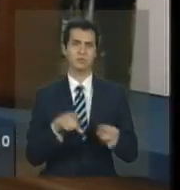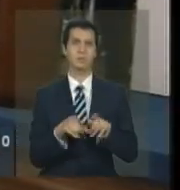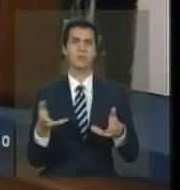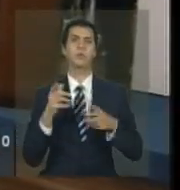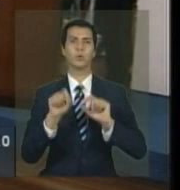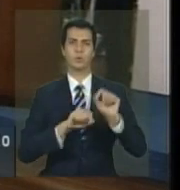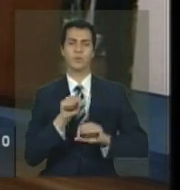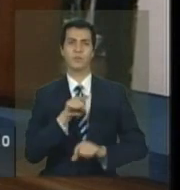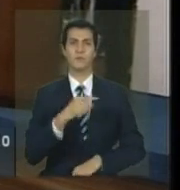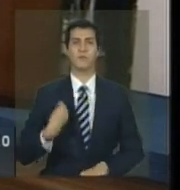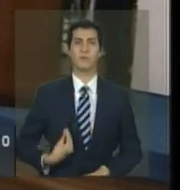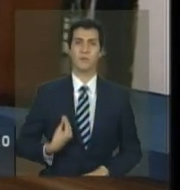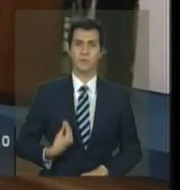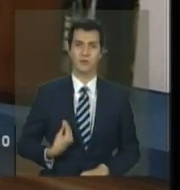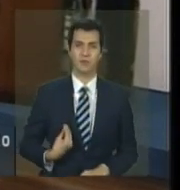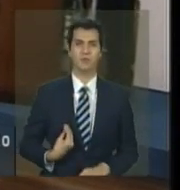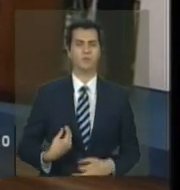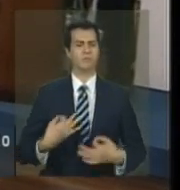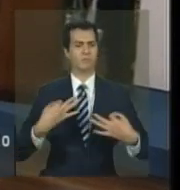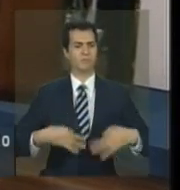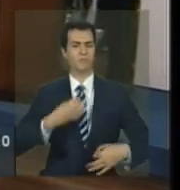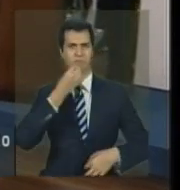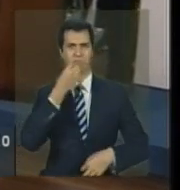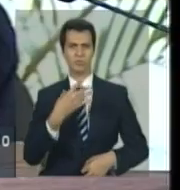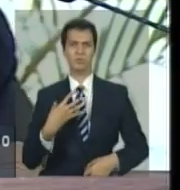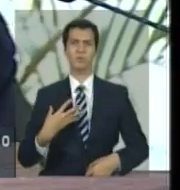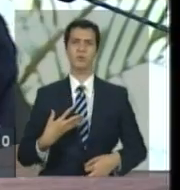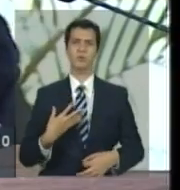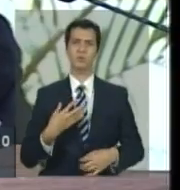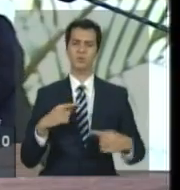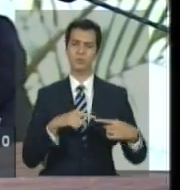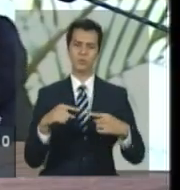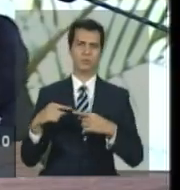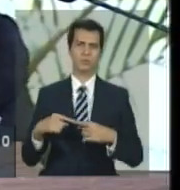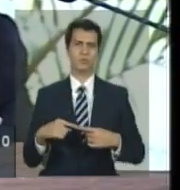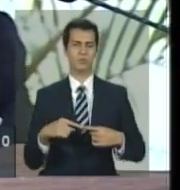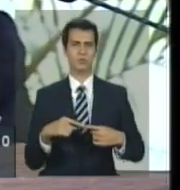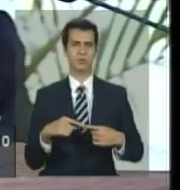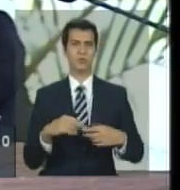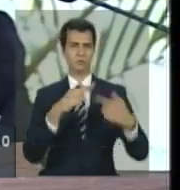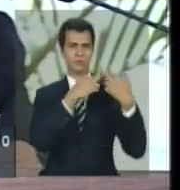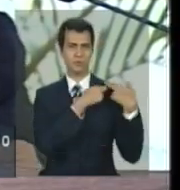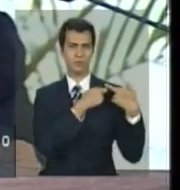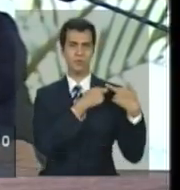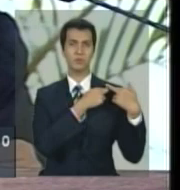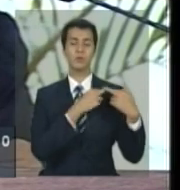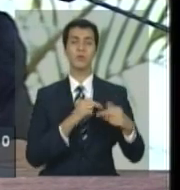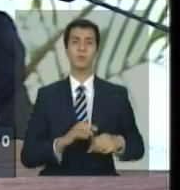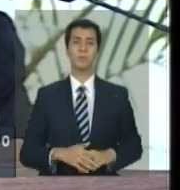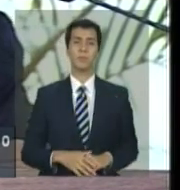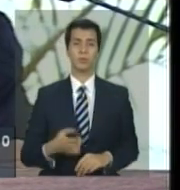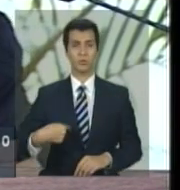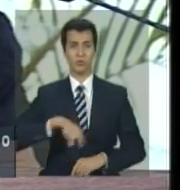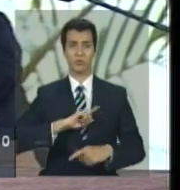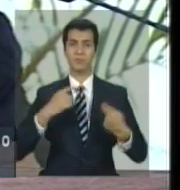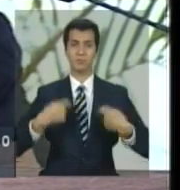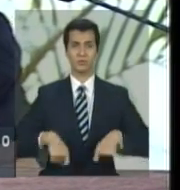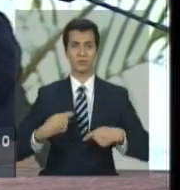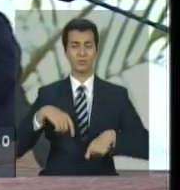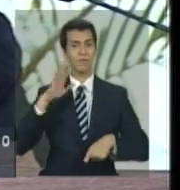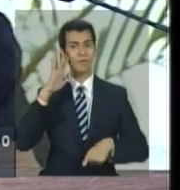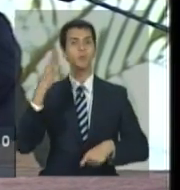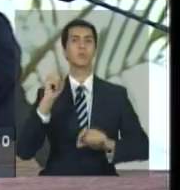vida compatíveis com suas responsabilidades vitais para toda a nação. Temos de solucionar o problema da